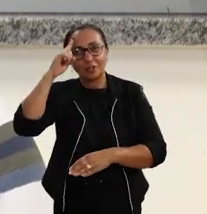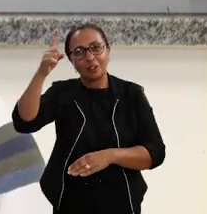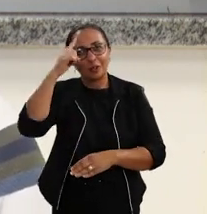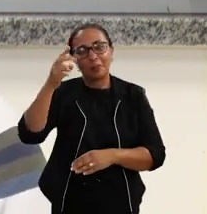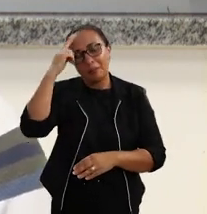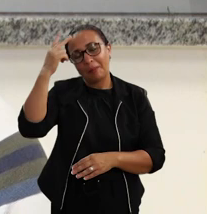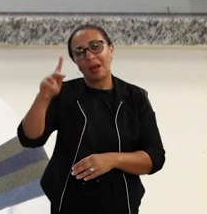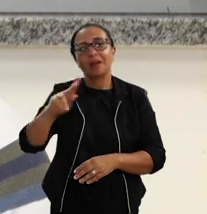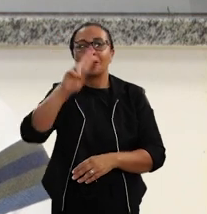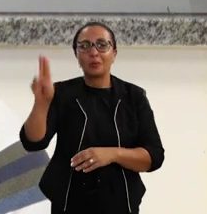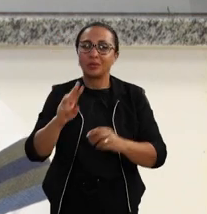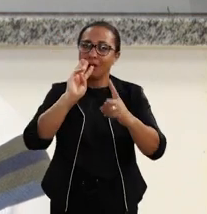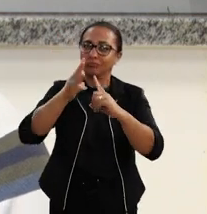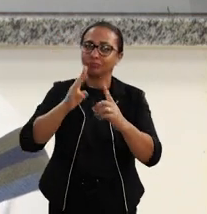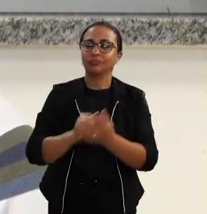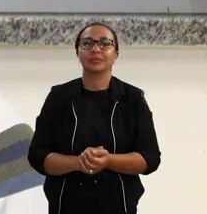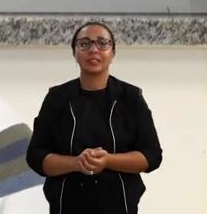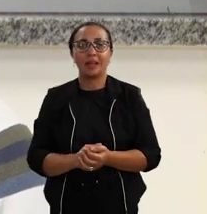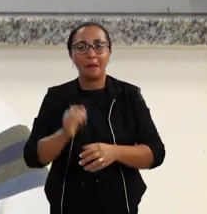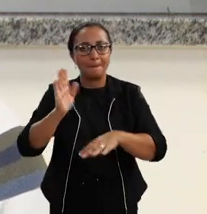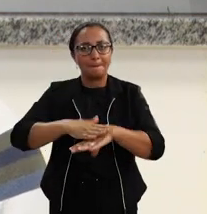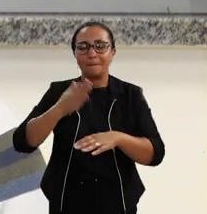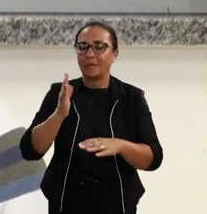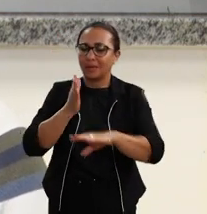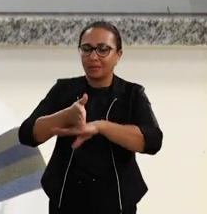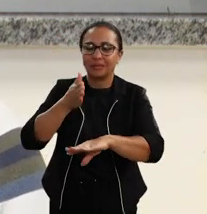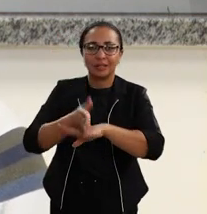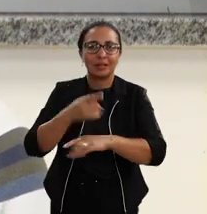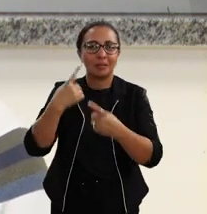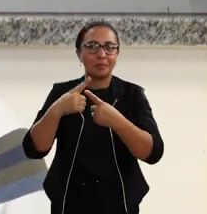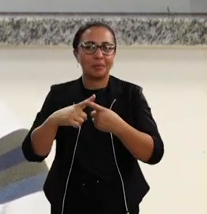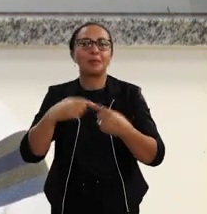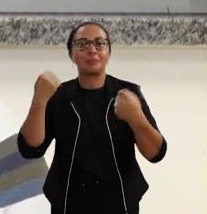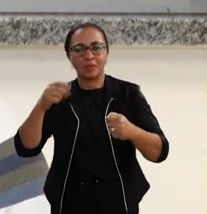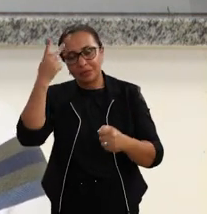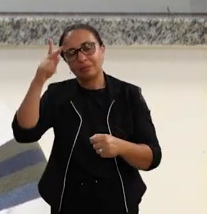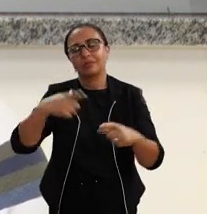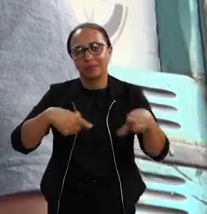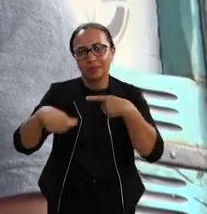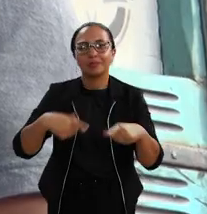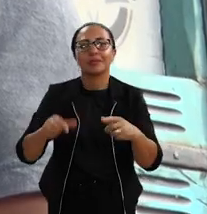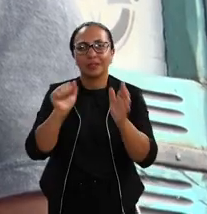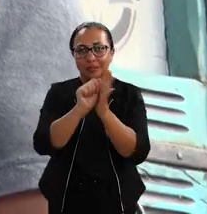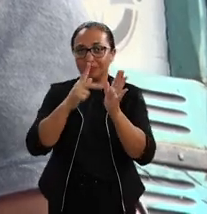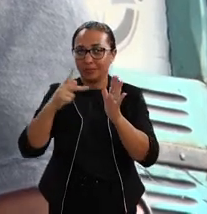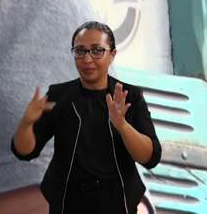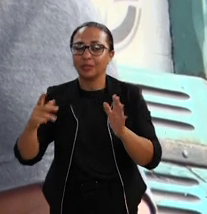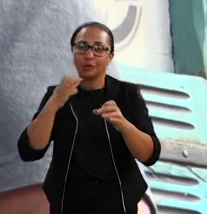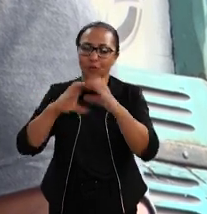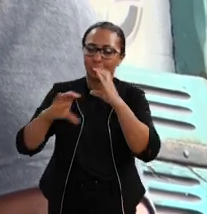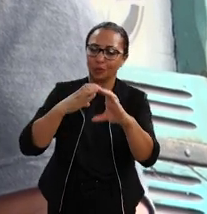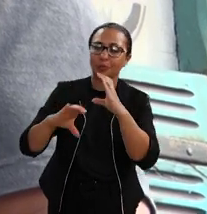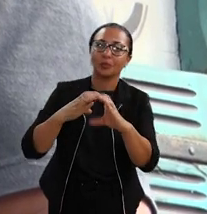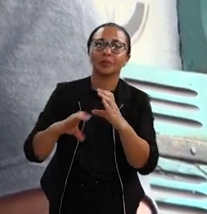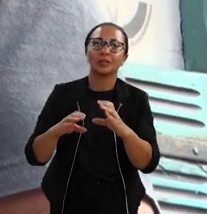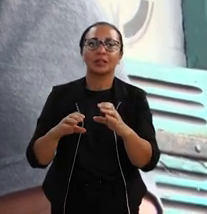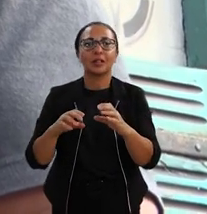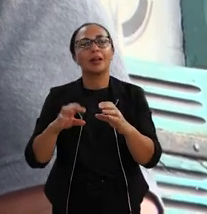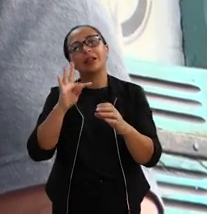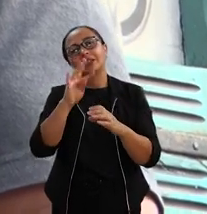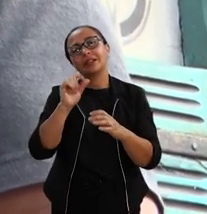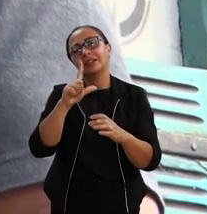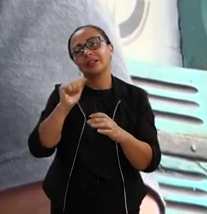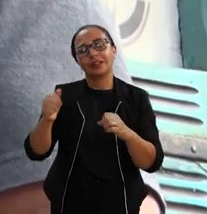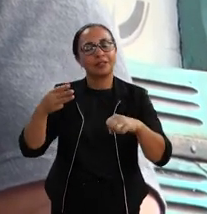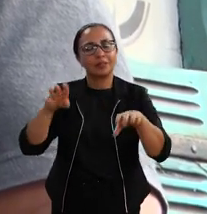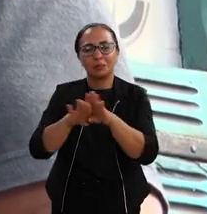diariamente para usar a internet. A maior parte desse acesso é por motivos de trabalho, por aplicativos de comunicação,